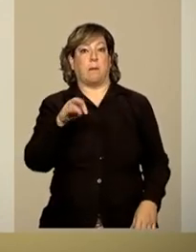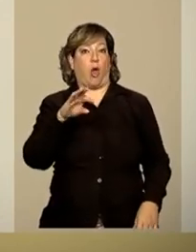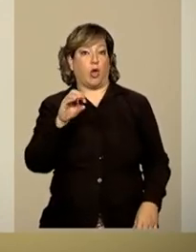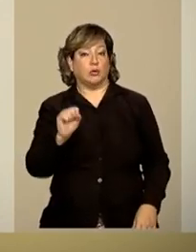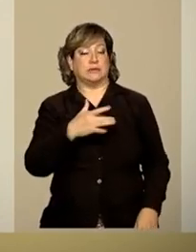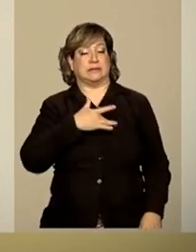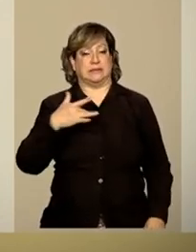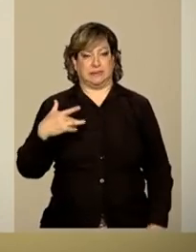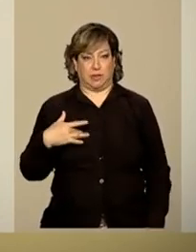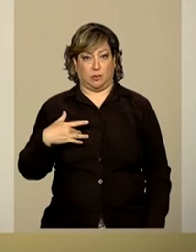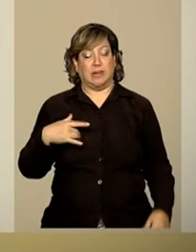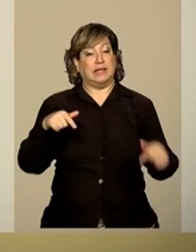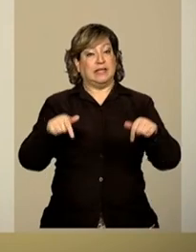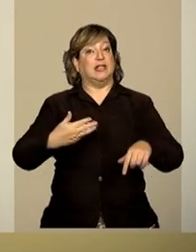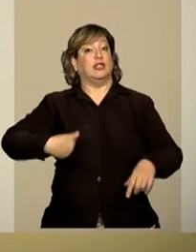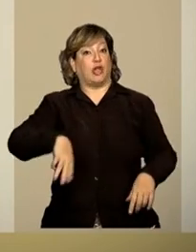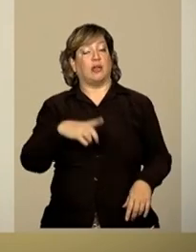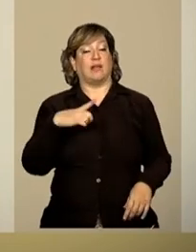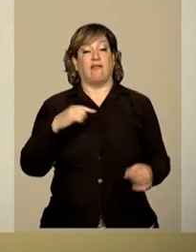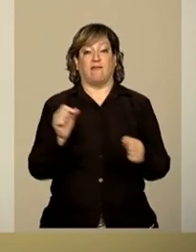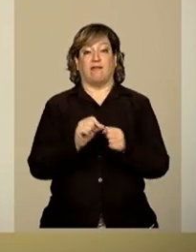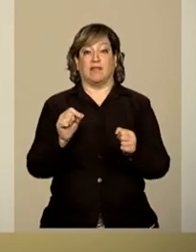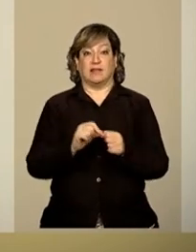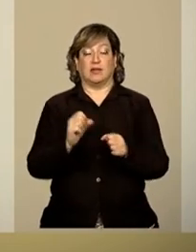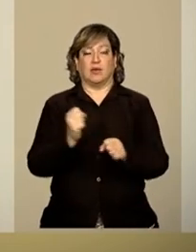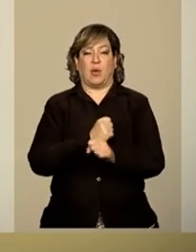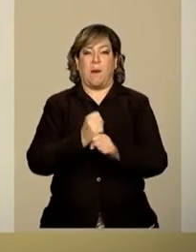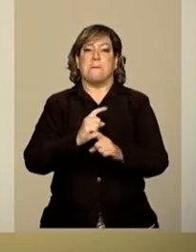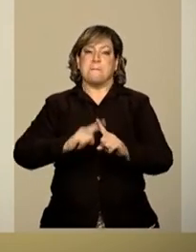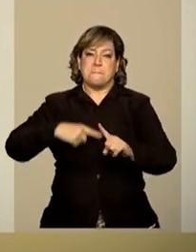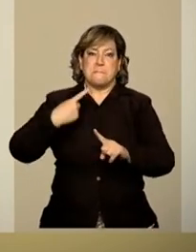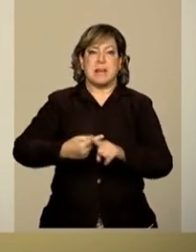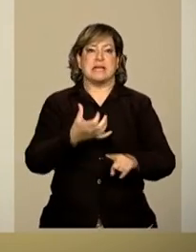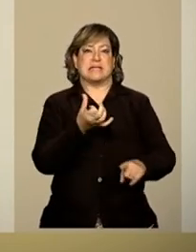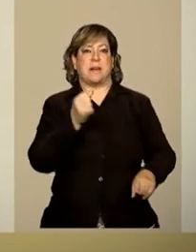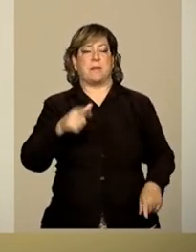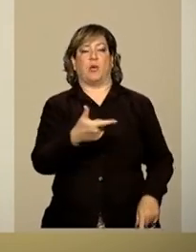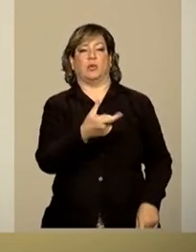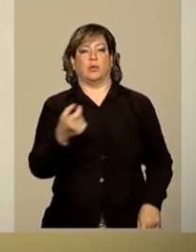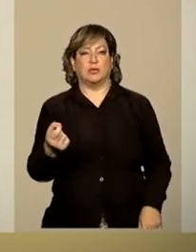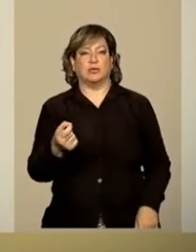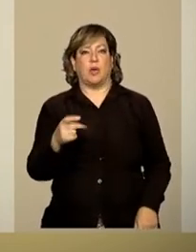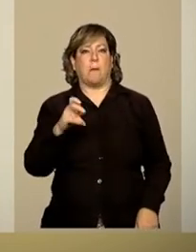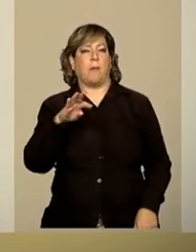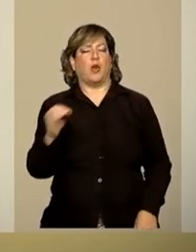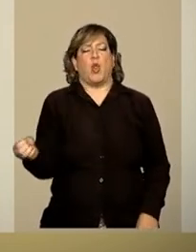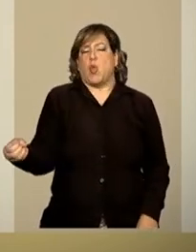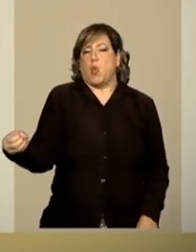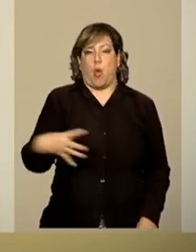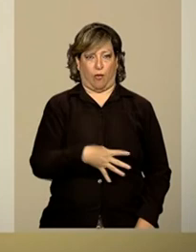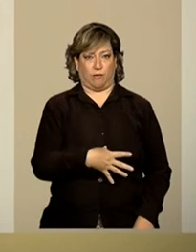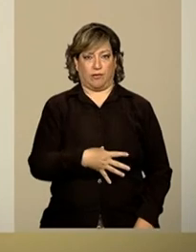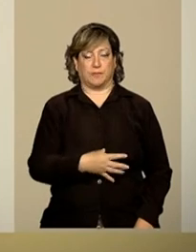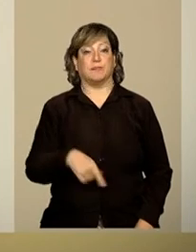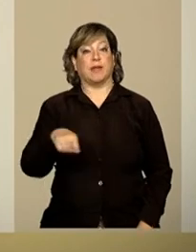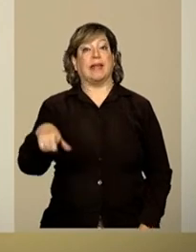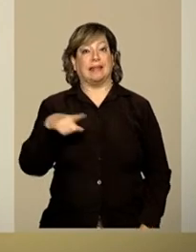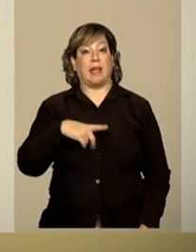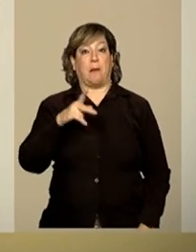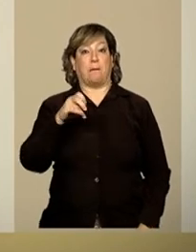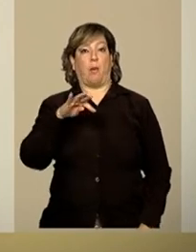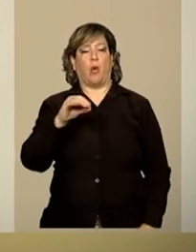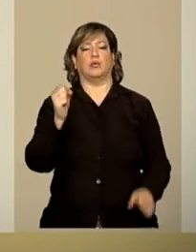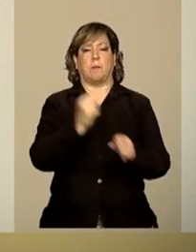Poços de saúde estamos construindo mais 6 mil duzentos postos novinhos em folha temos